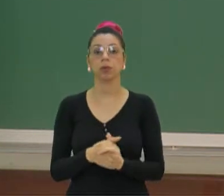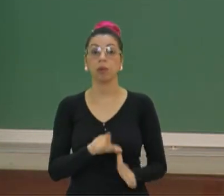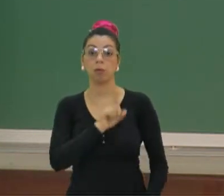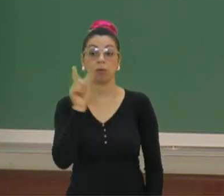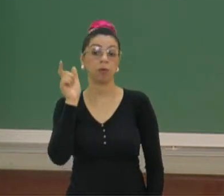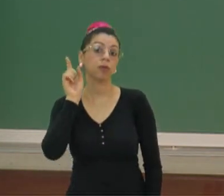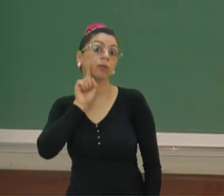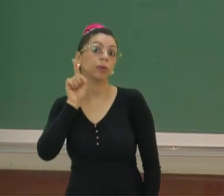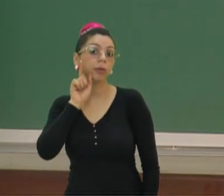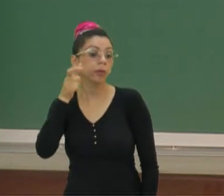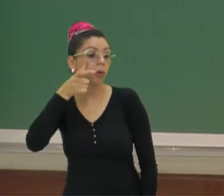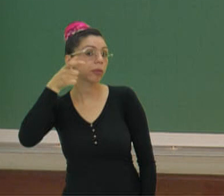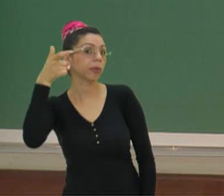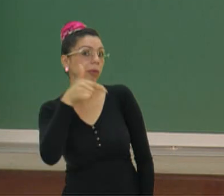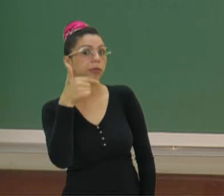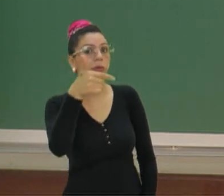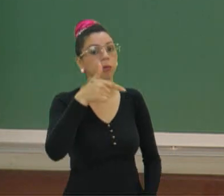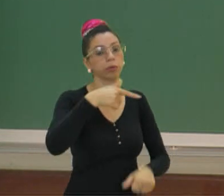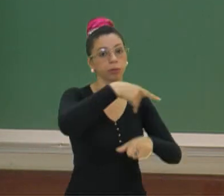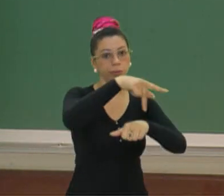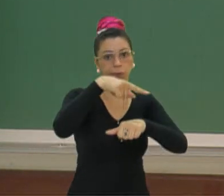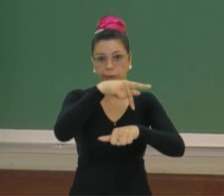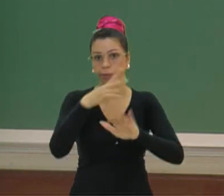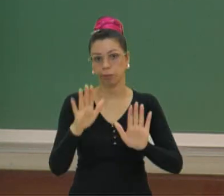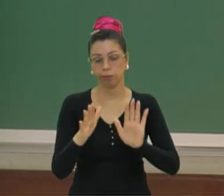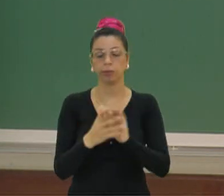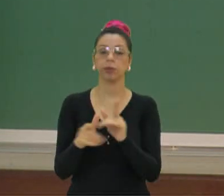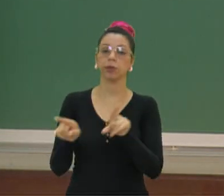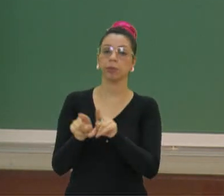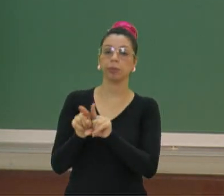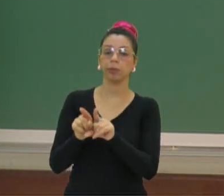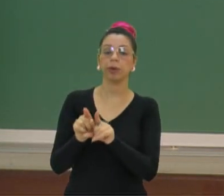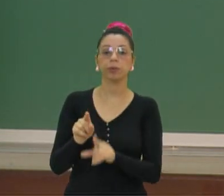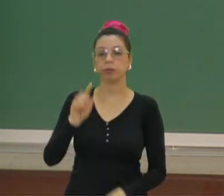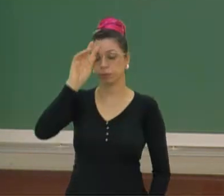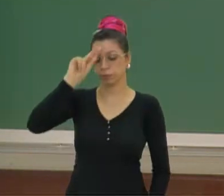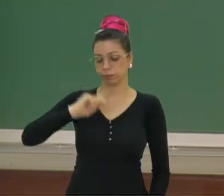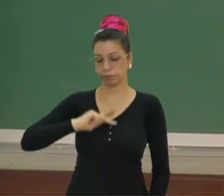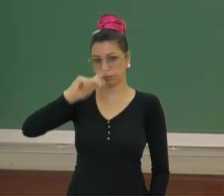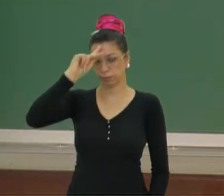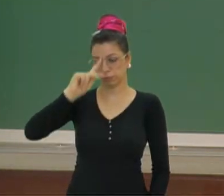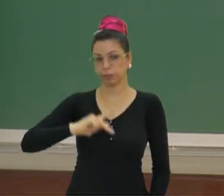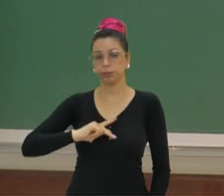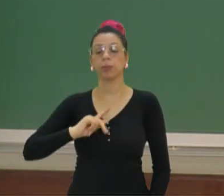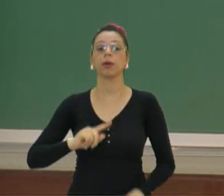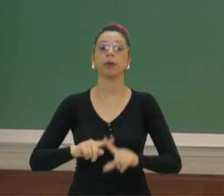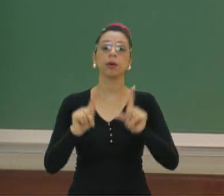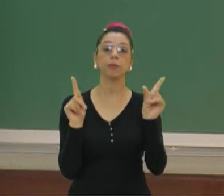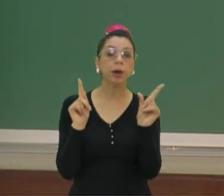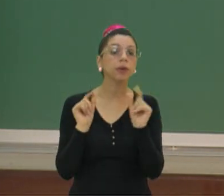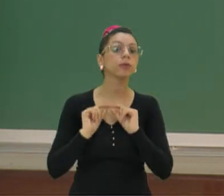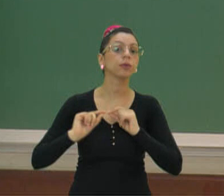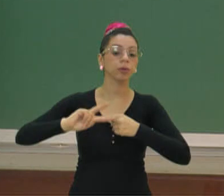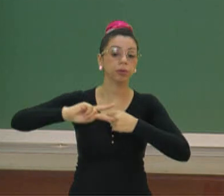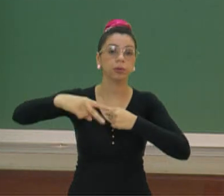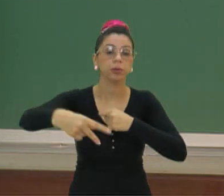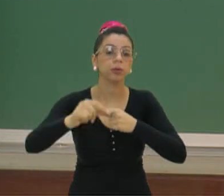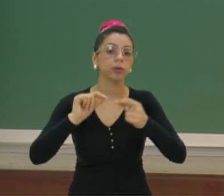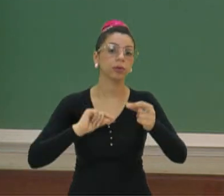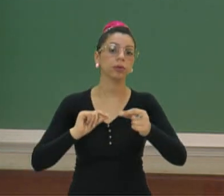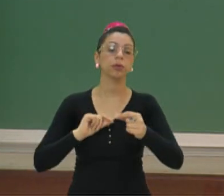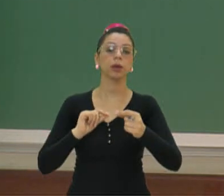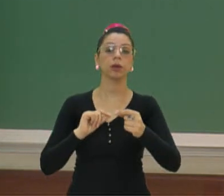claro, né? Estão pensando nos interesses de si mesmos, de si próprios, mas, em consequência, nós temos